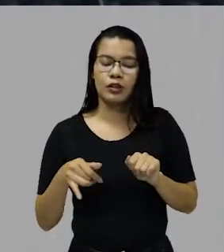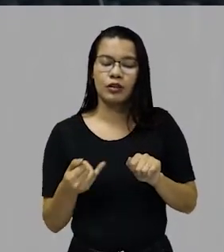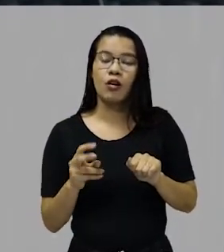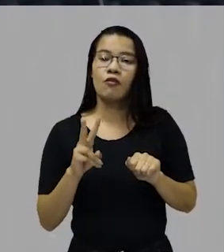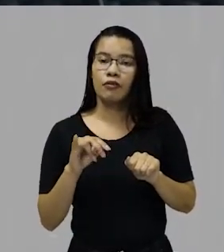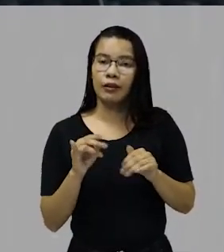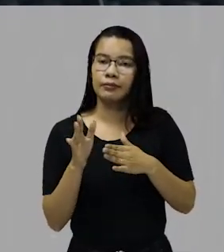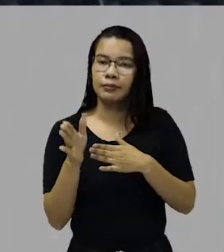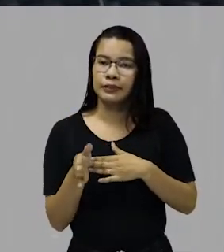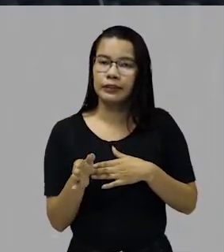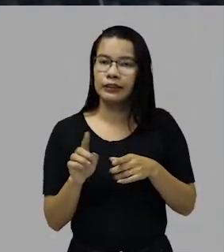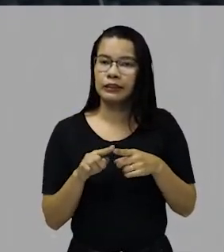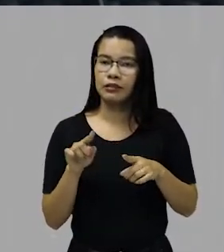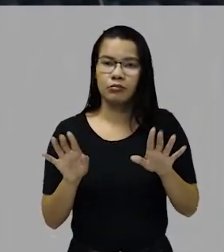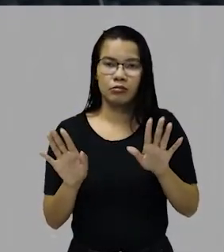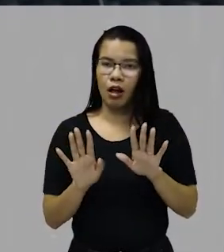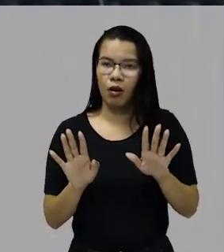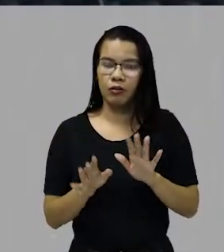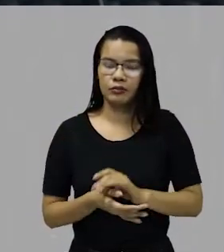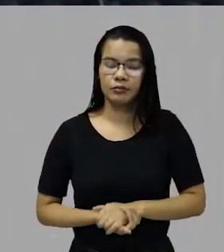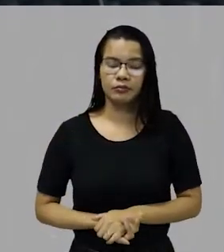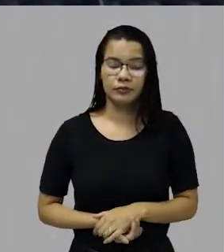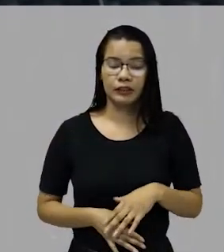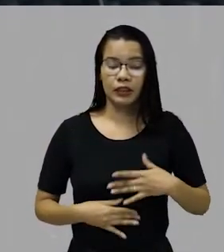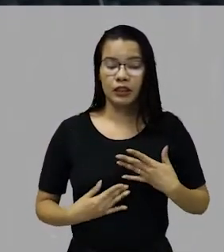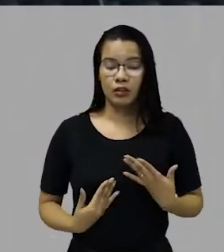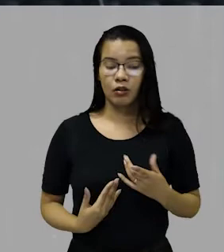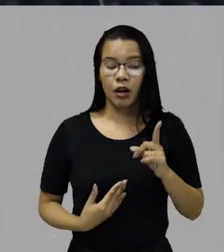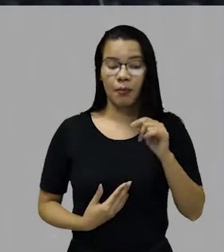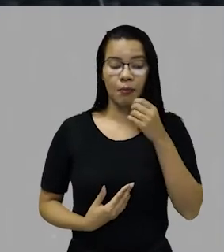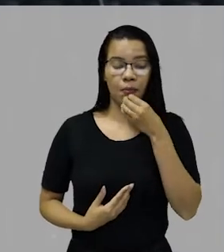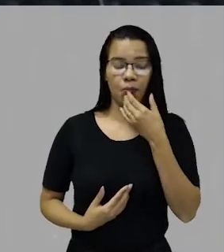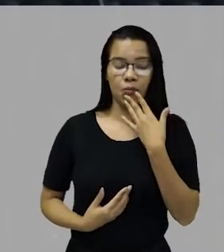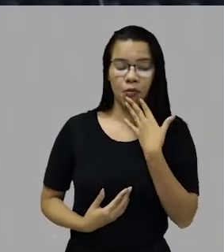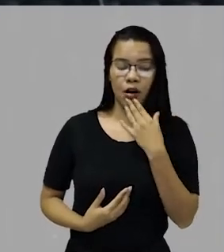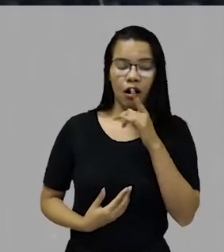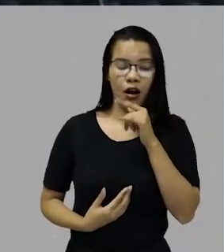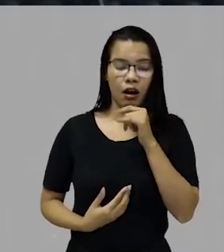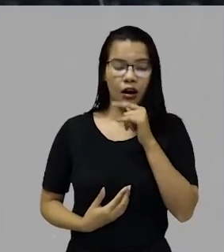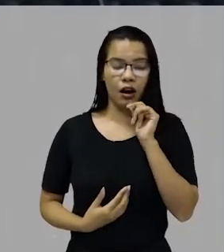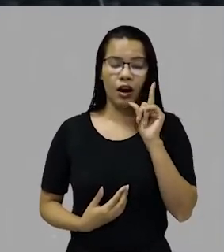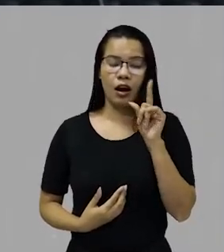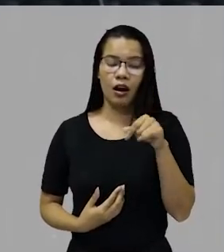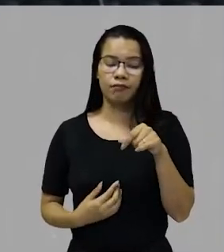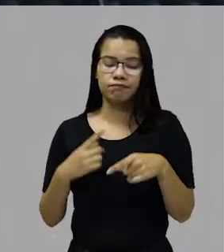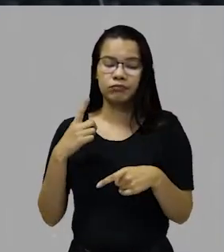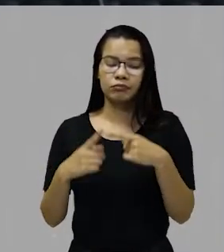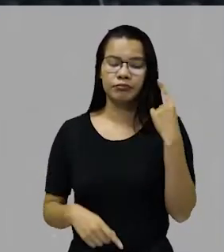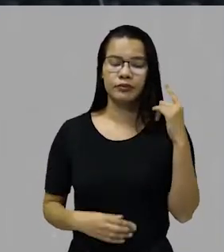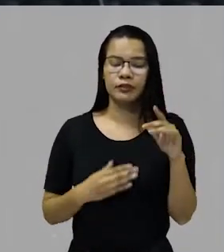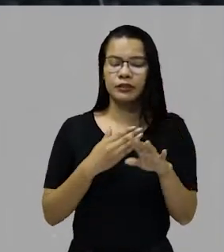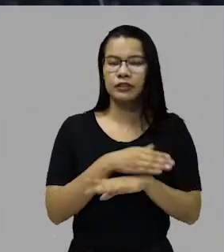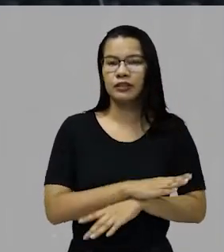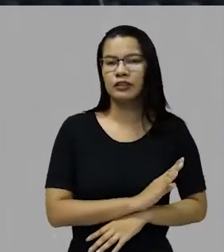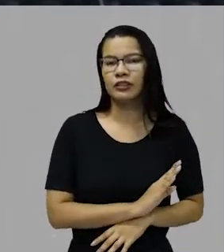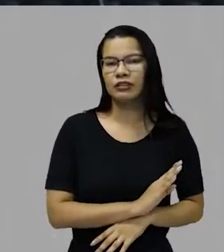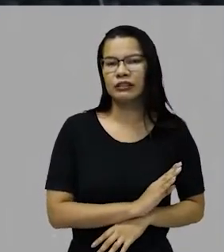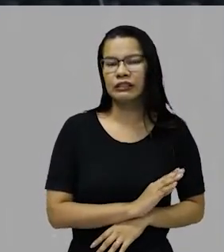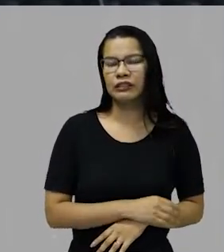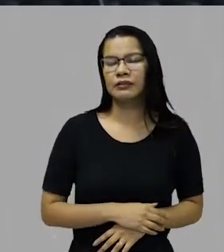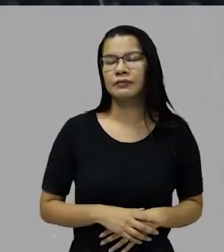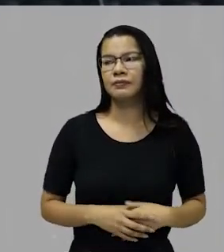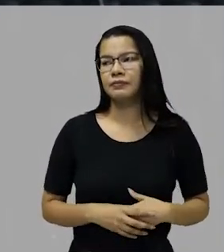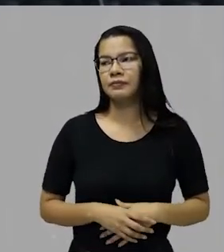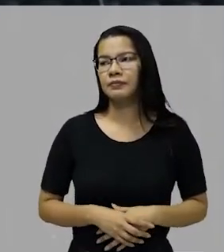invariável. Então, assim, é bom água, é proibido entrada de estranhos. A gente já até falou isso em outra aula.